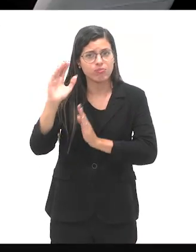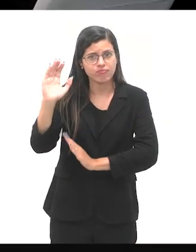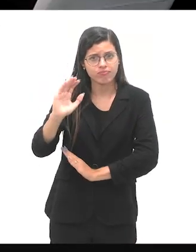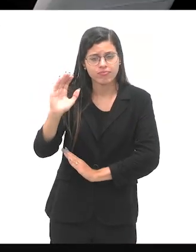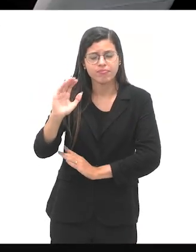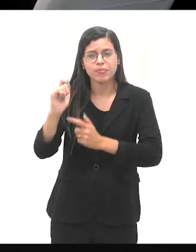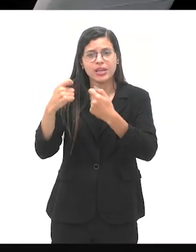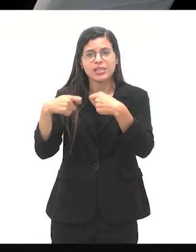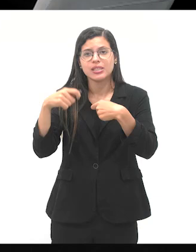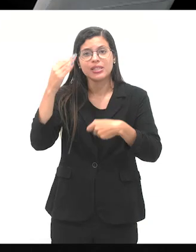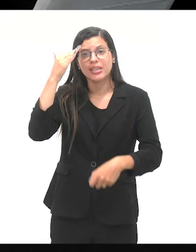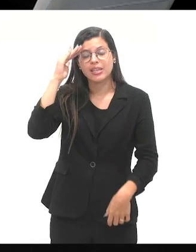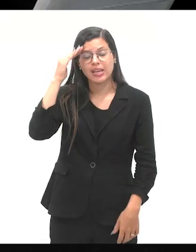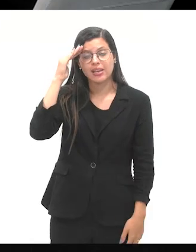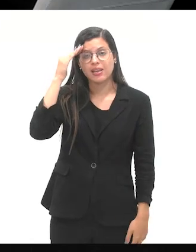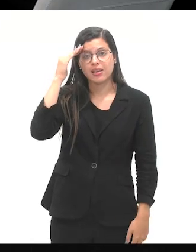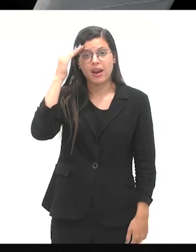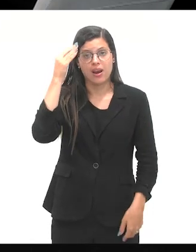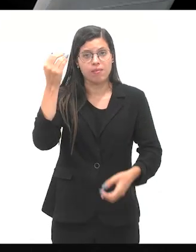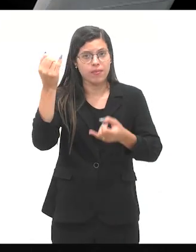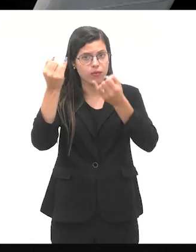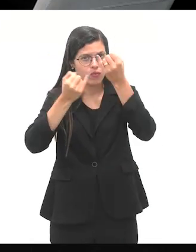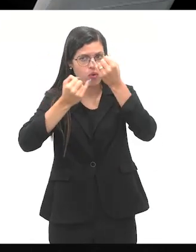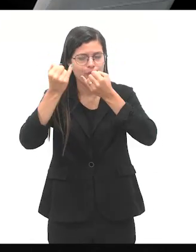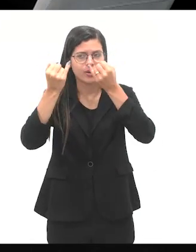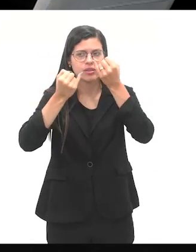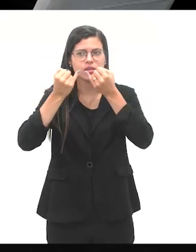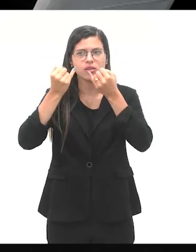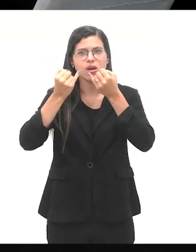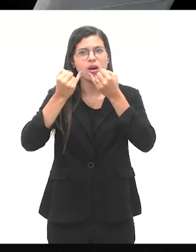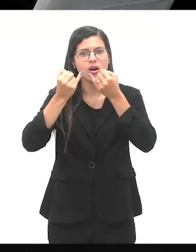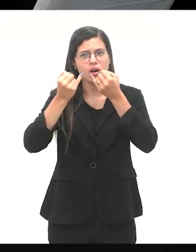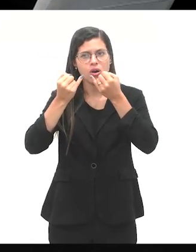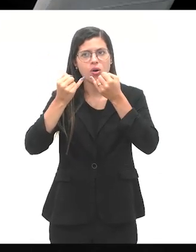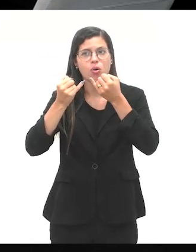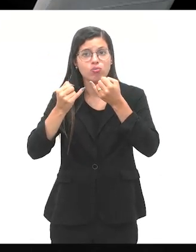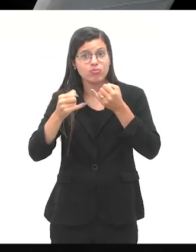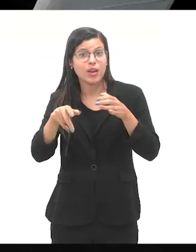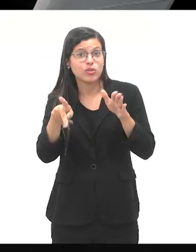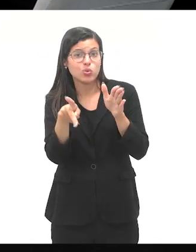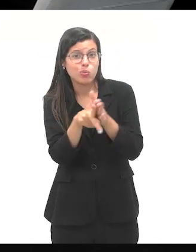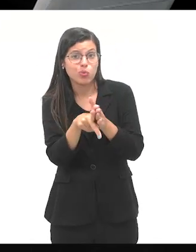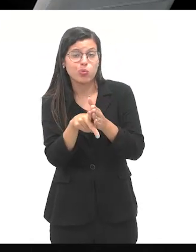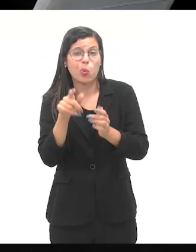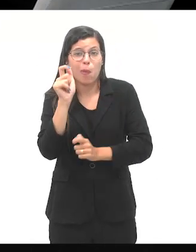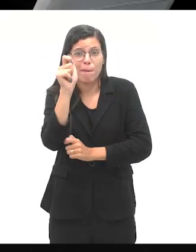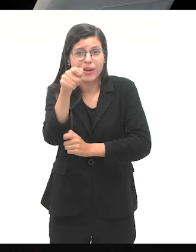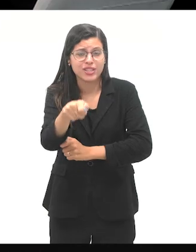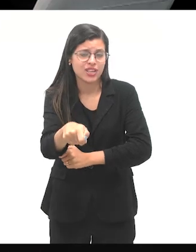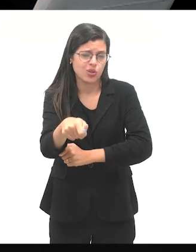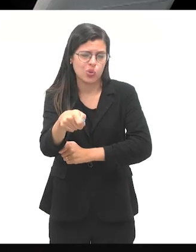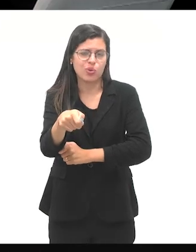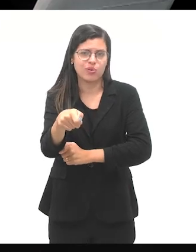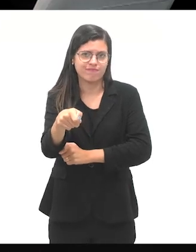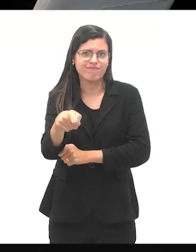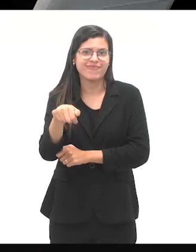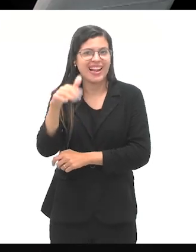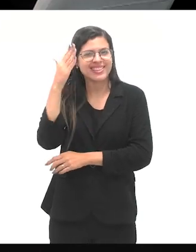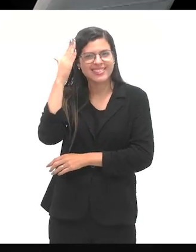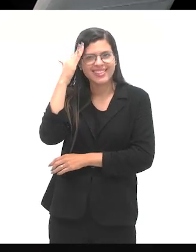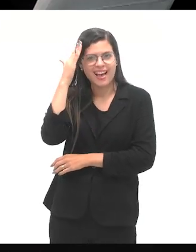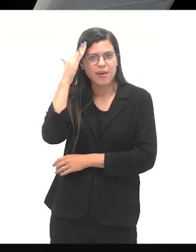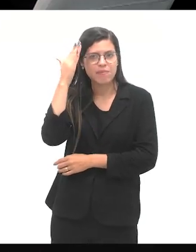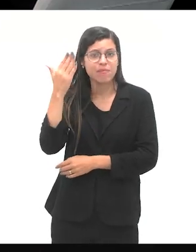né, entender que essas informações estão com o pescador. Está com o pescador